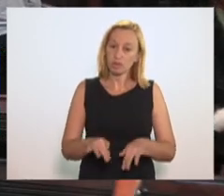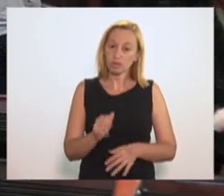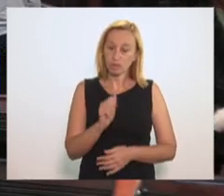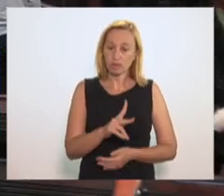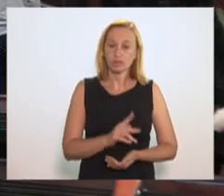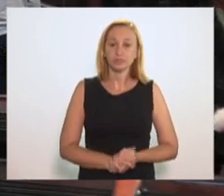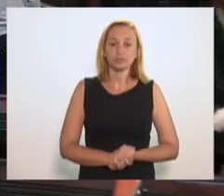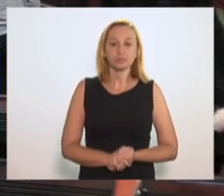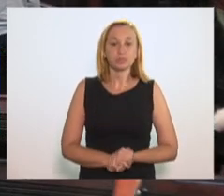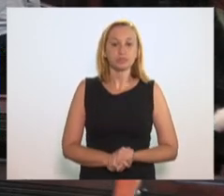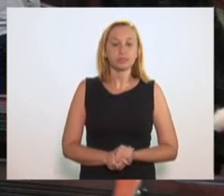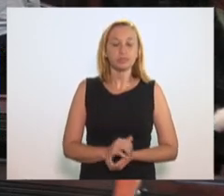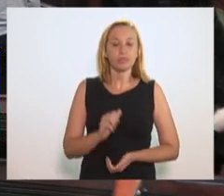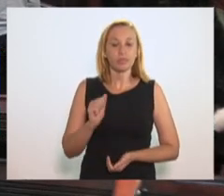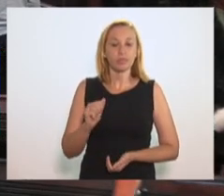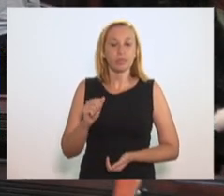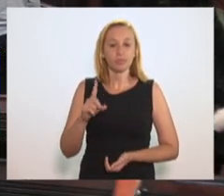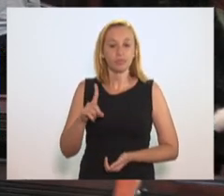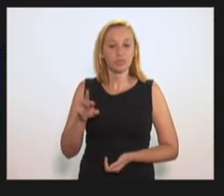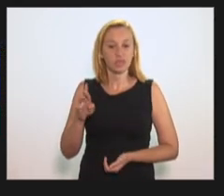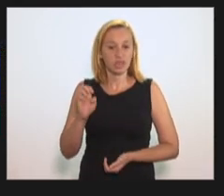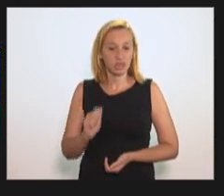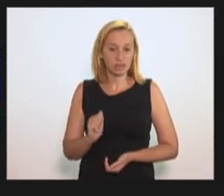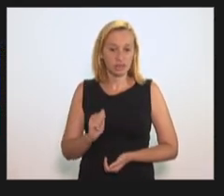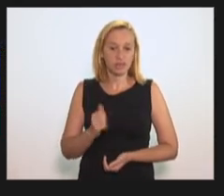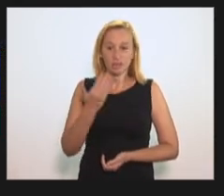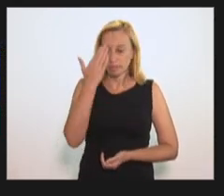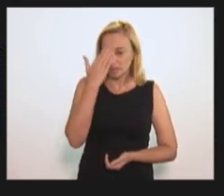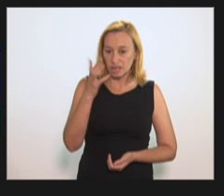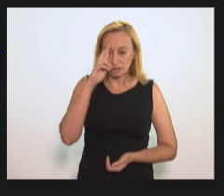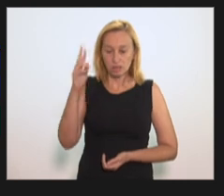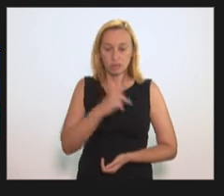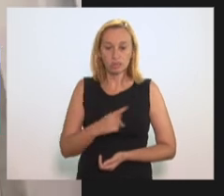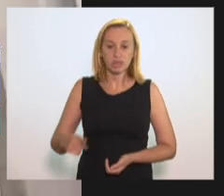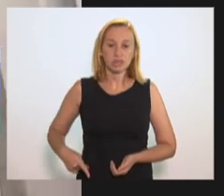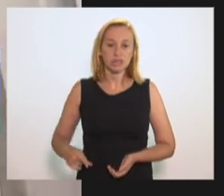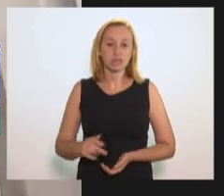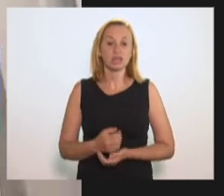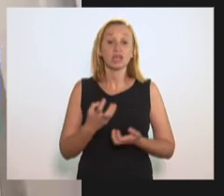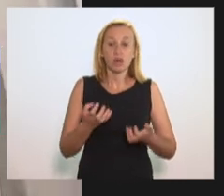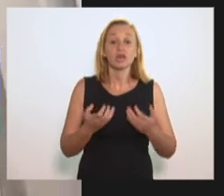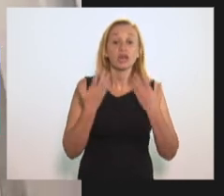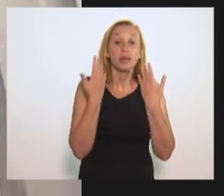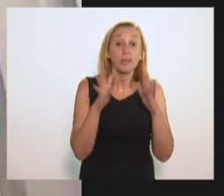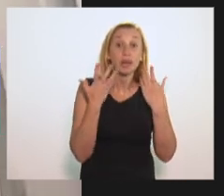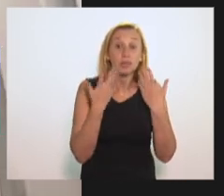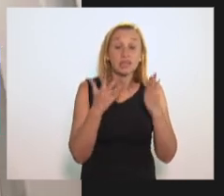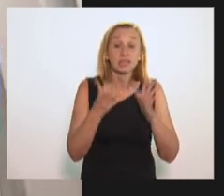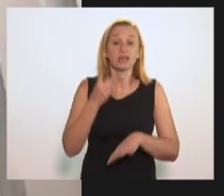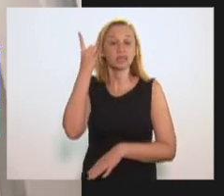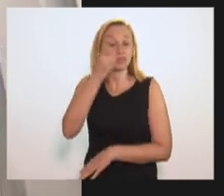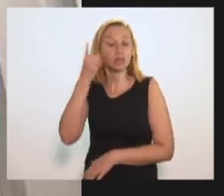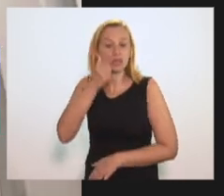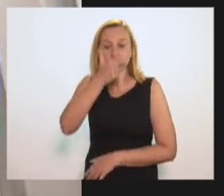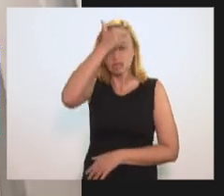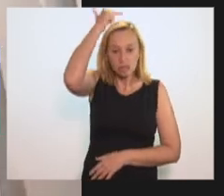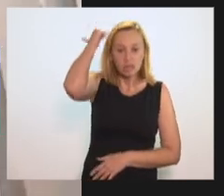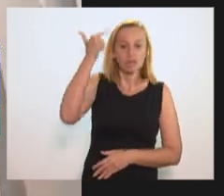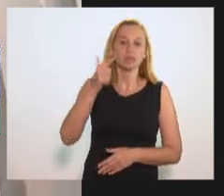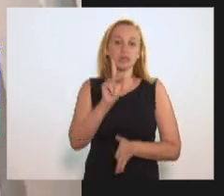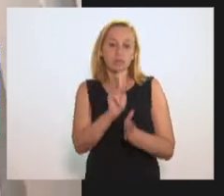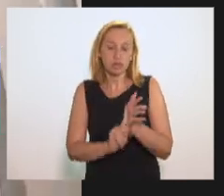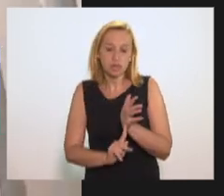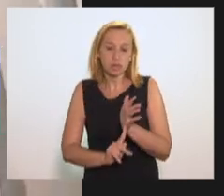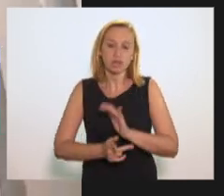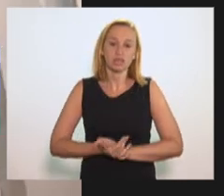Adriana por favor obrigada presidente eu queria parabenizar o deputado Luiz Paulo por esse projeto